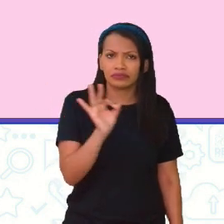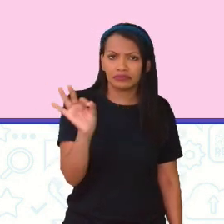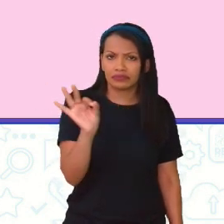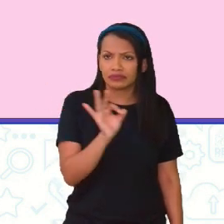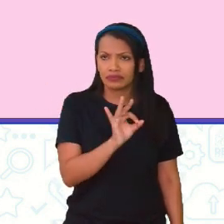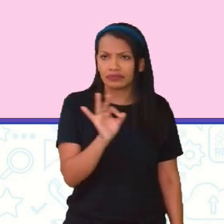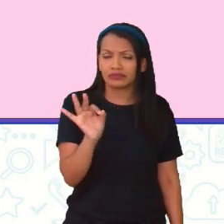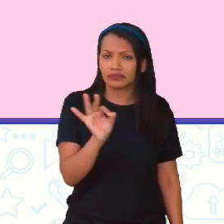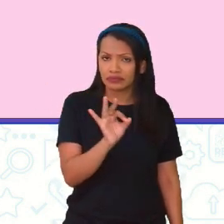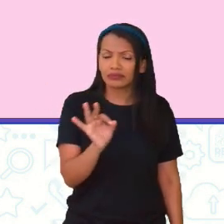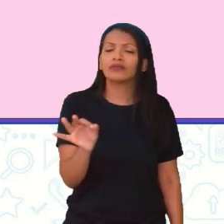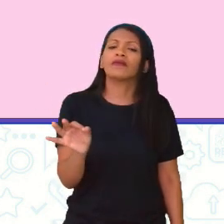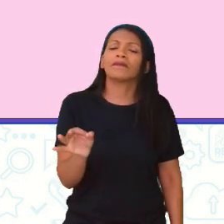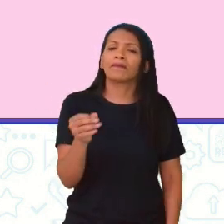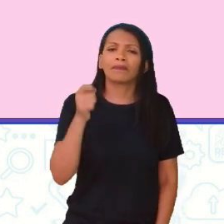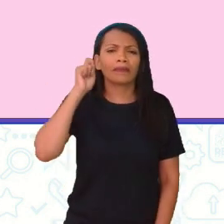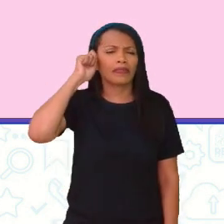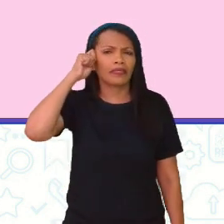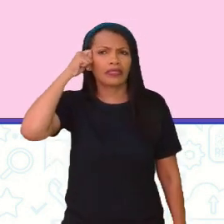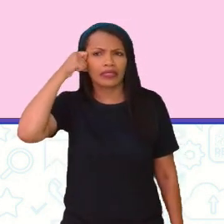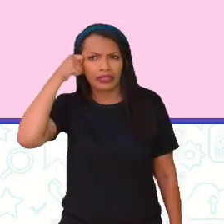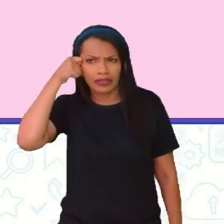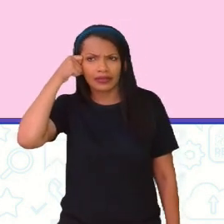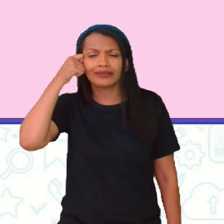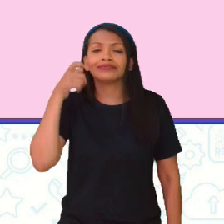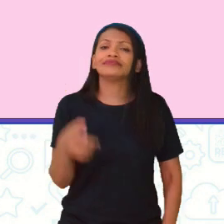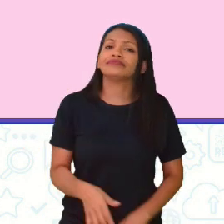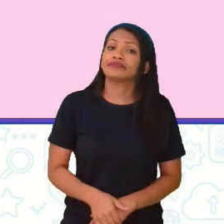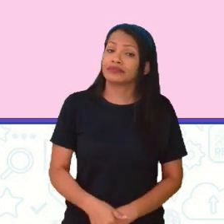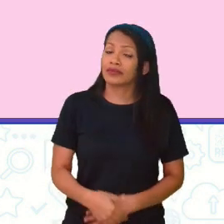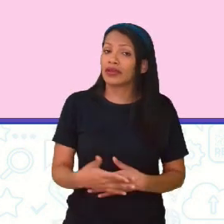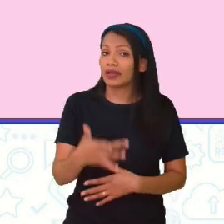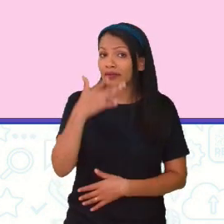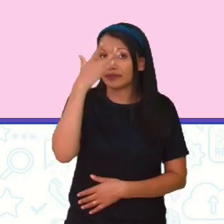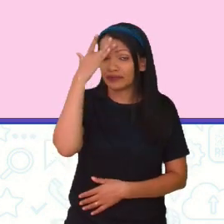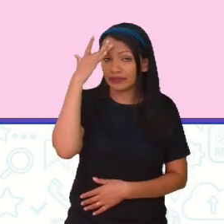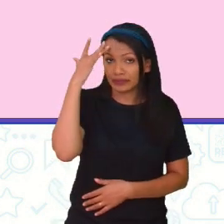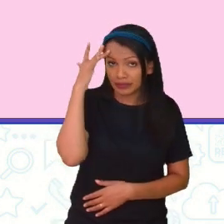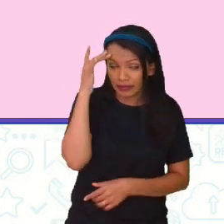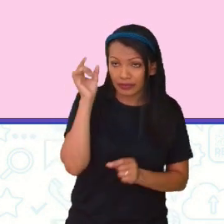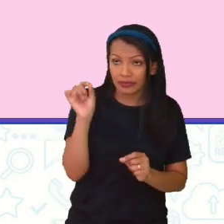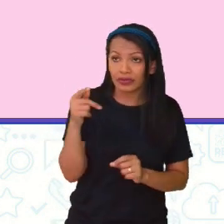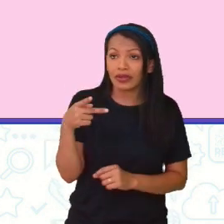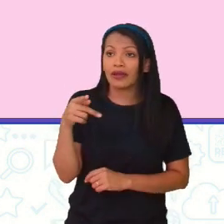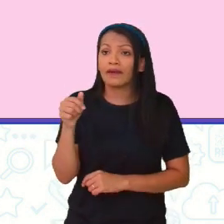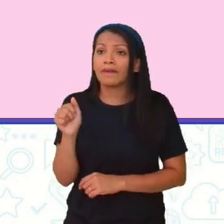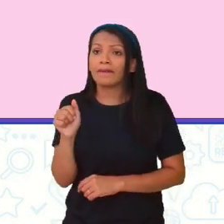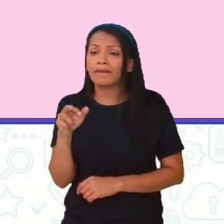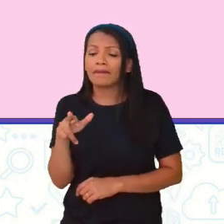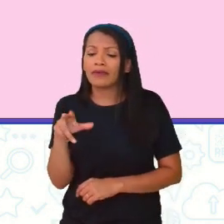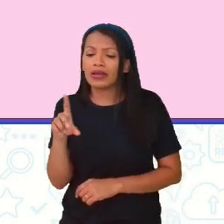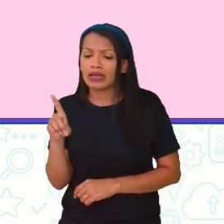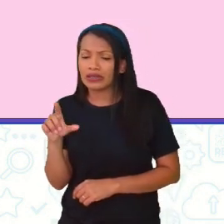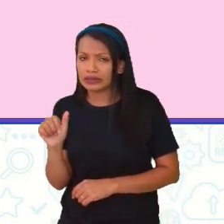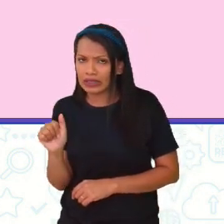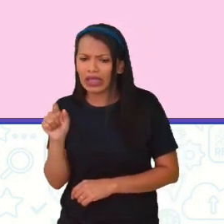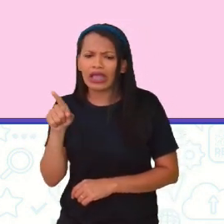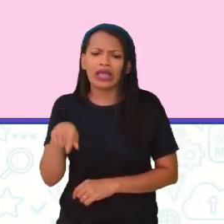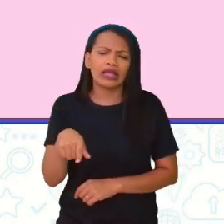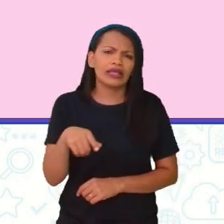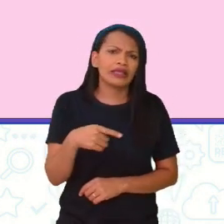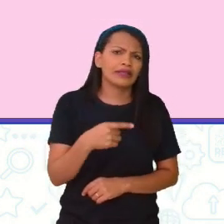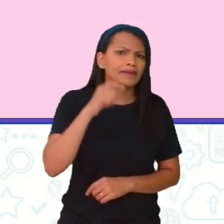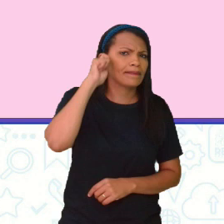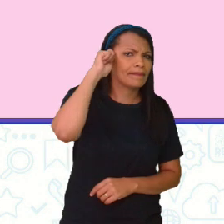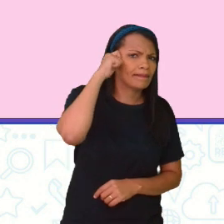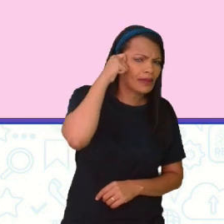50%. Então, as pessoas que se declaram pardas e pretas é muito mais do que a metade